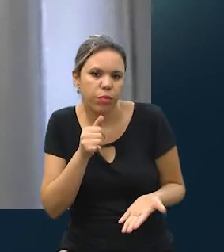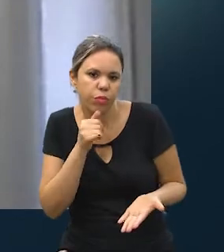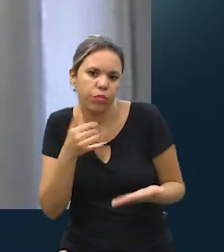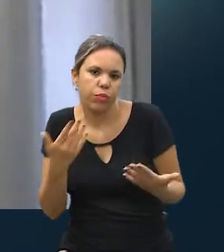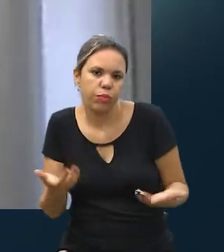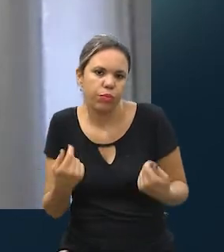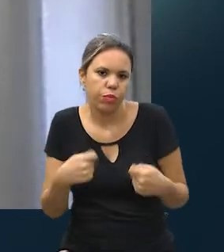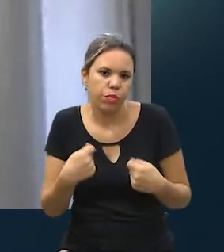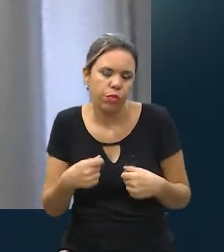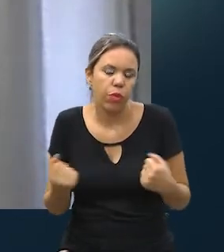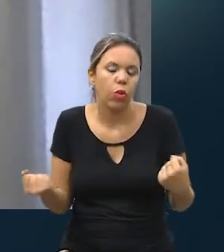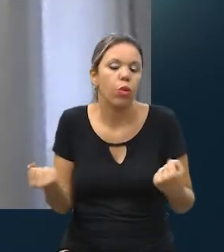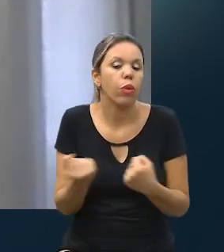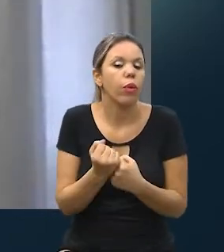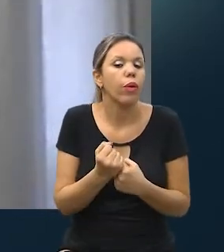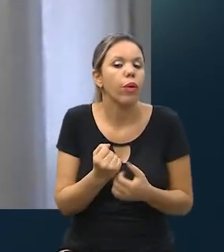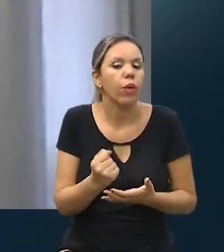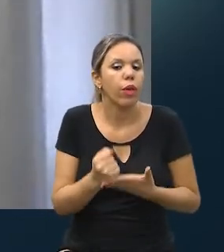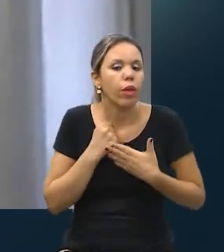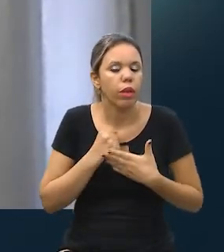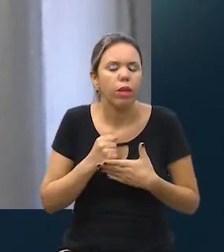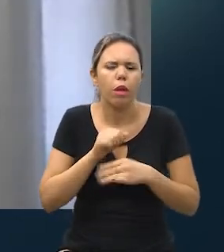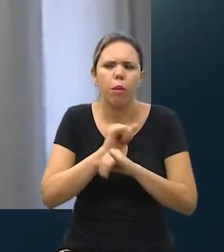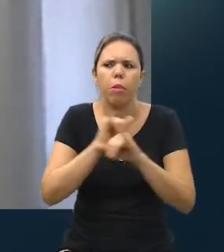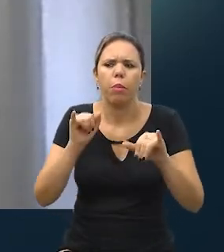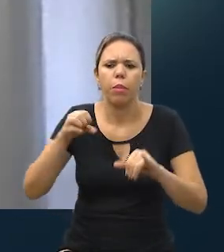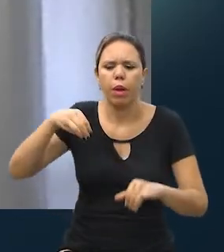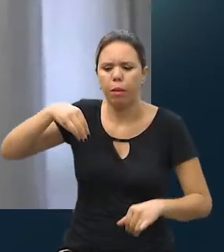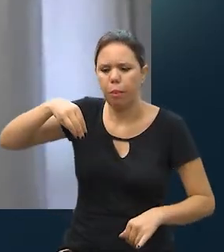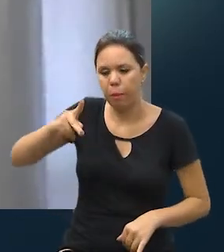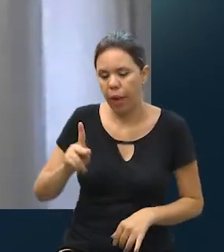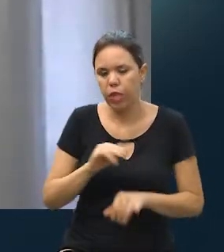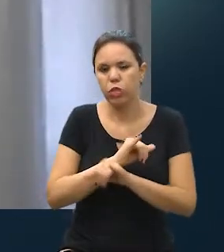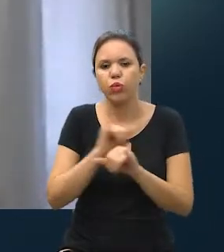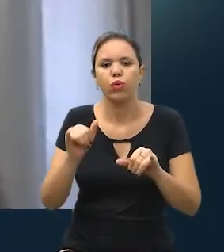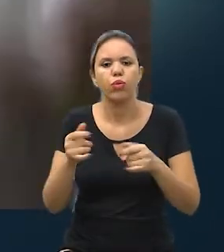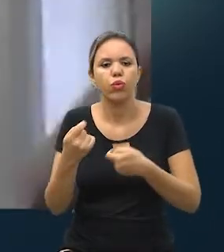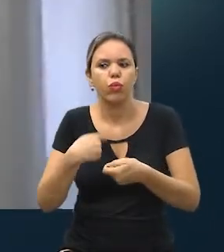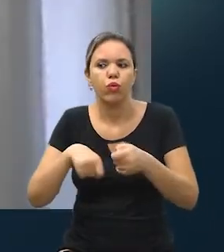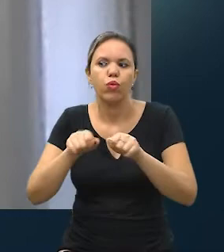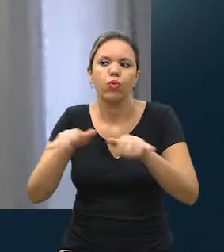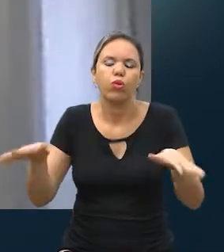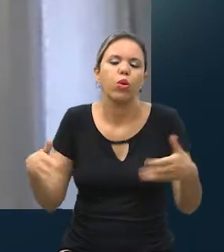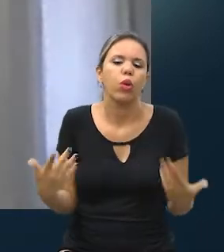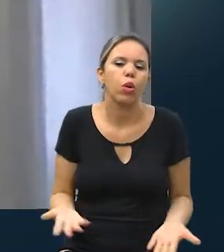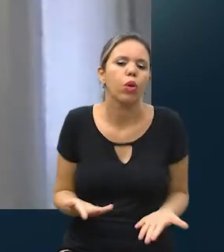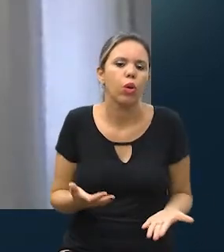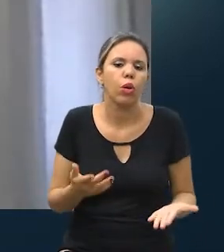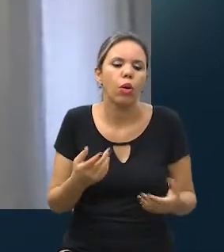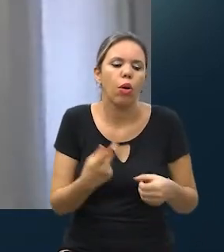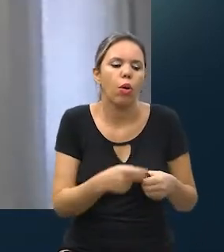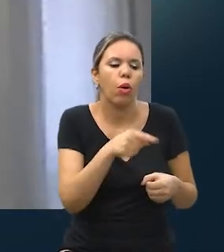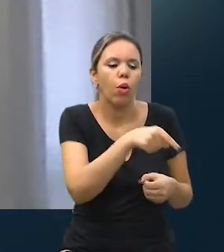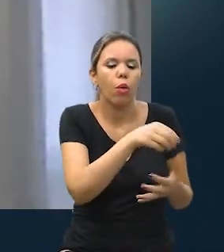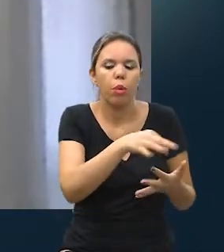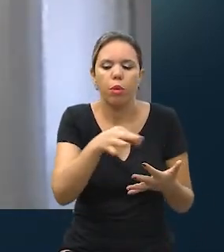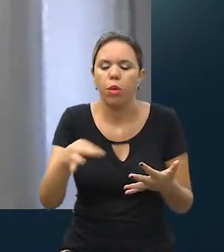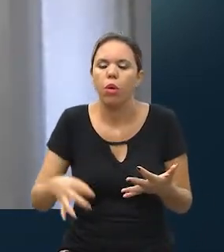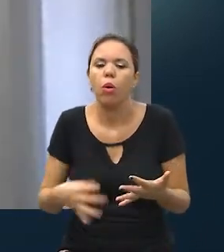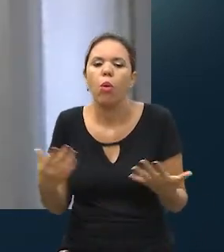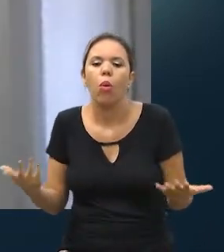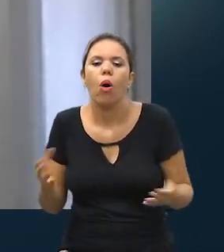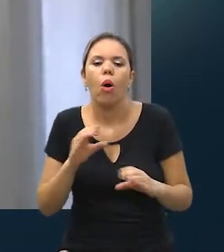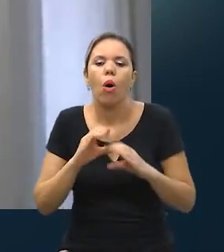olha, eu preciso de um suporte na área de marketing, né? Quais são os canais de distribuição para um determinado produto, qual